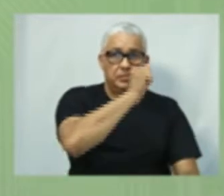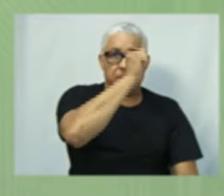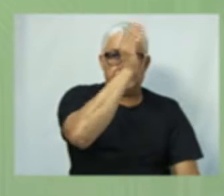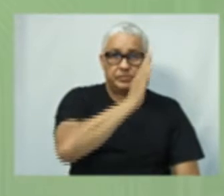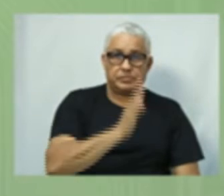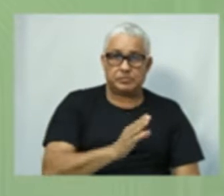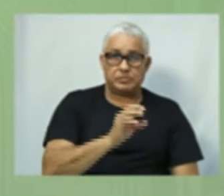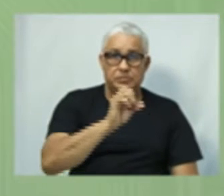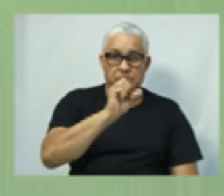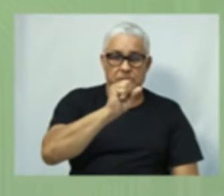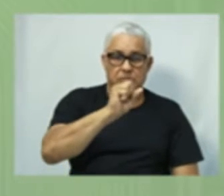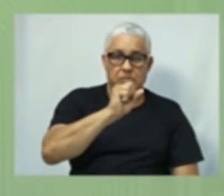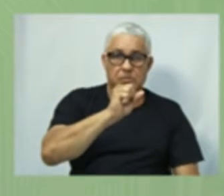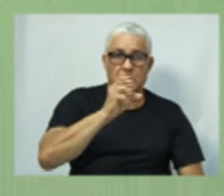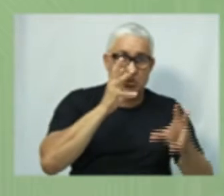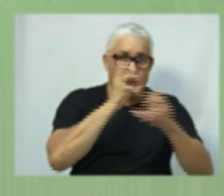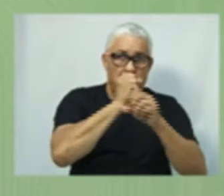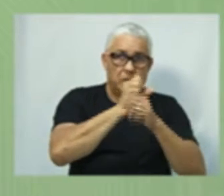arrecadaria R$